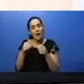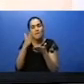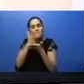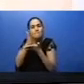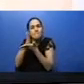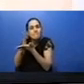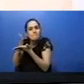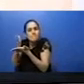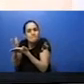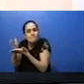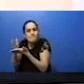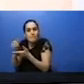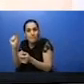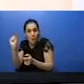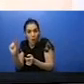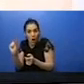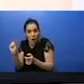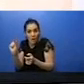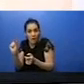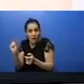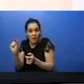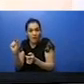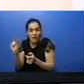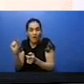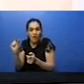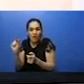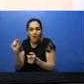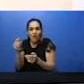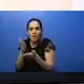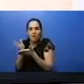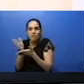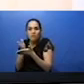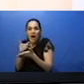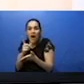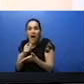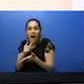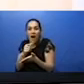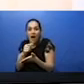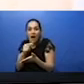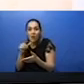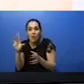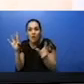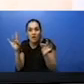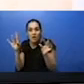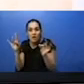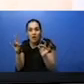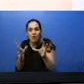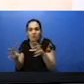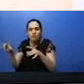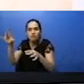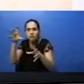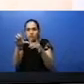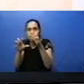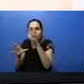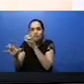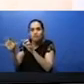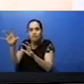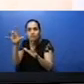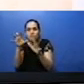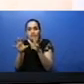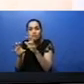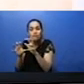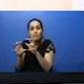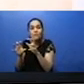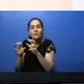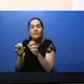um acesso, né, interno aqui, onde o reagente, né, que seria o líquido branco, vai conseguir entrar em contato com a